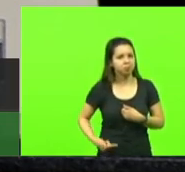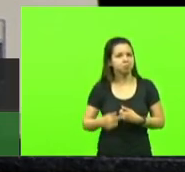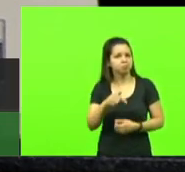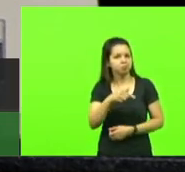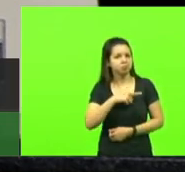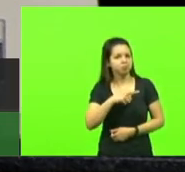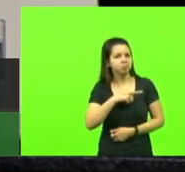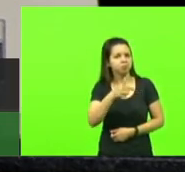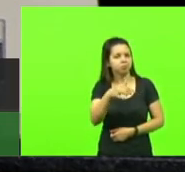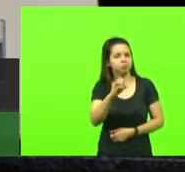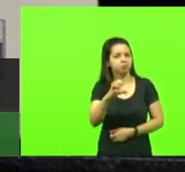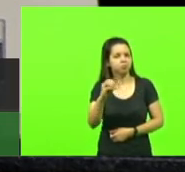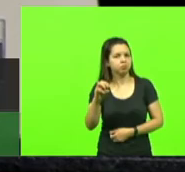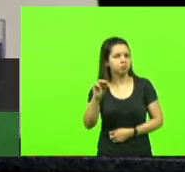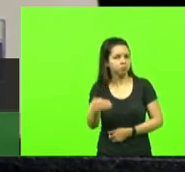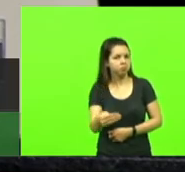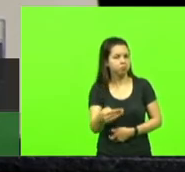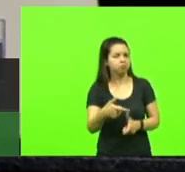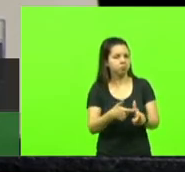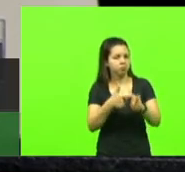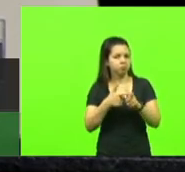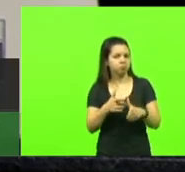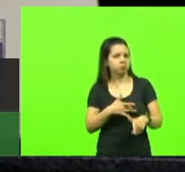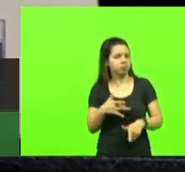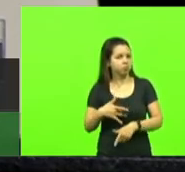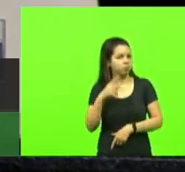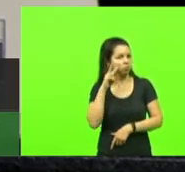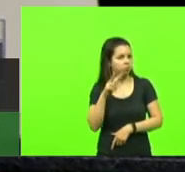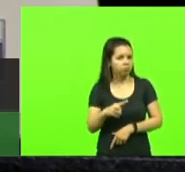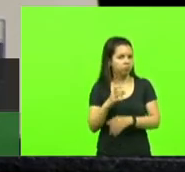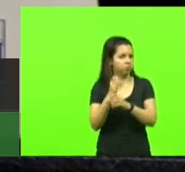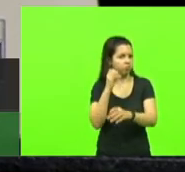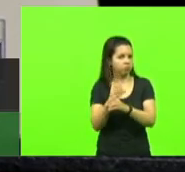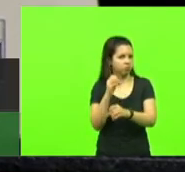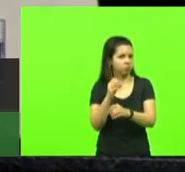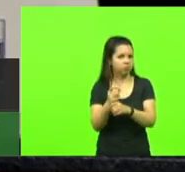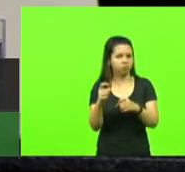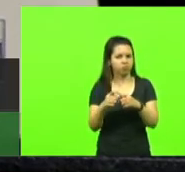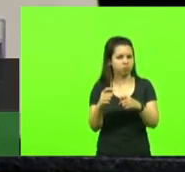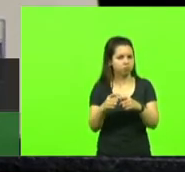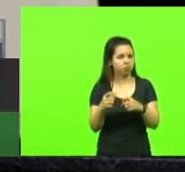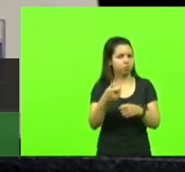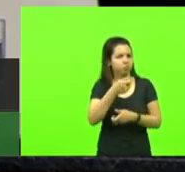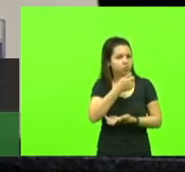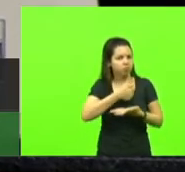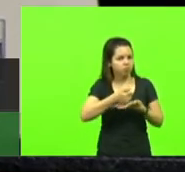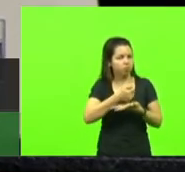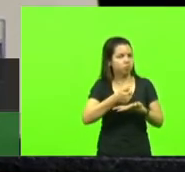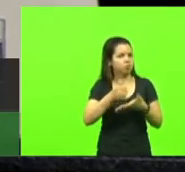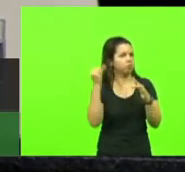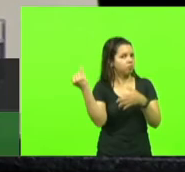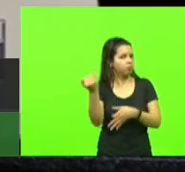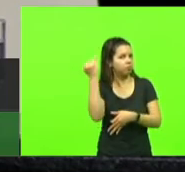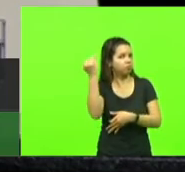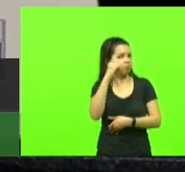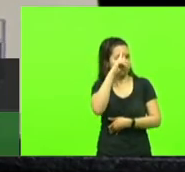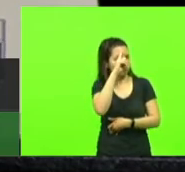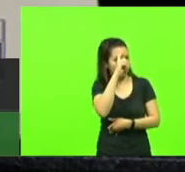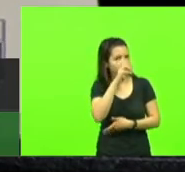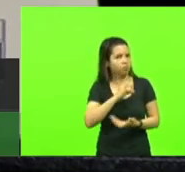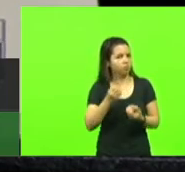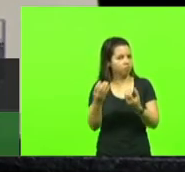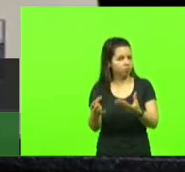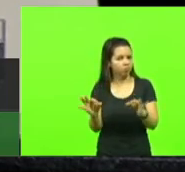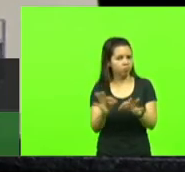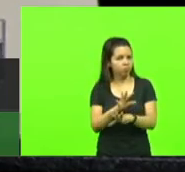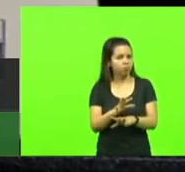de dívidas na saúde. Eu vi laboratórios não entregar medicamentos essenciais para os hospitais. Então, nós estamos numa